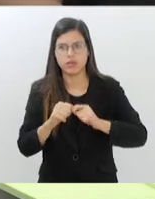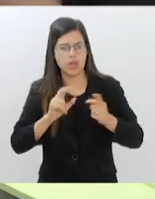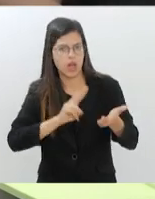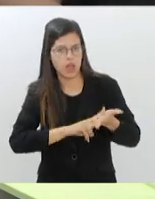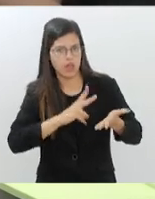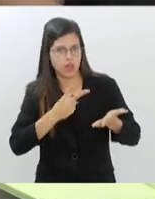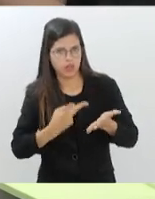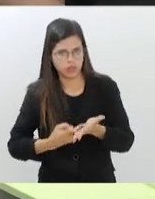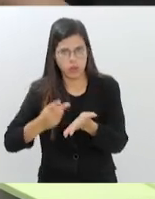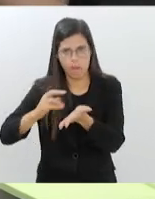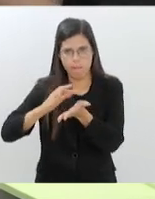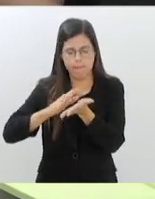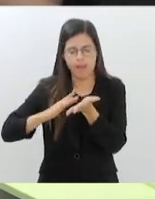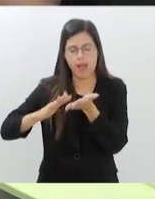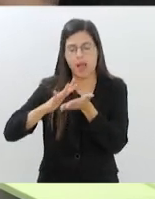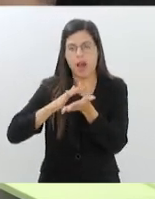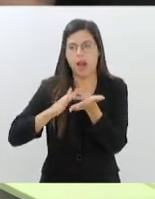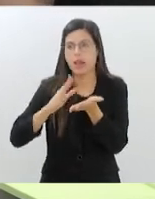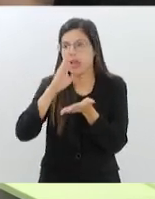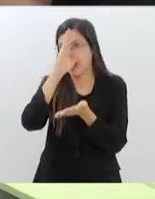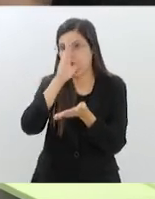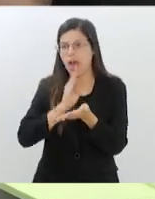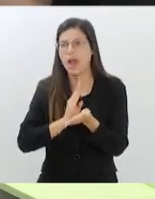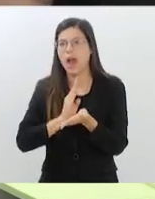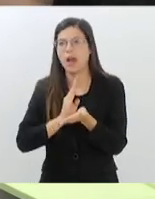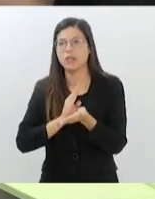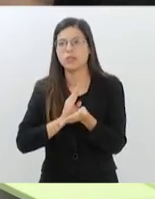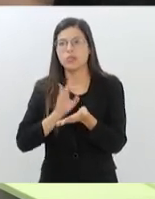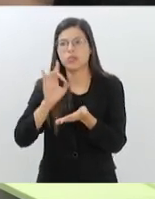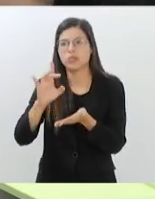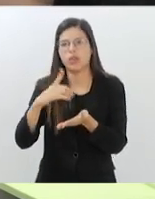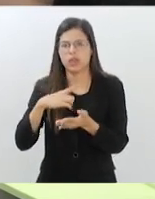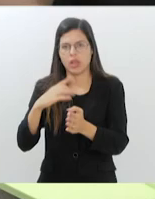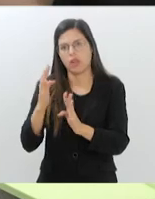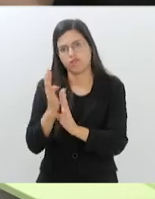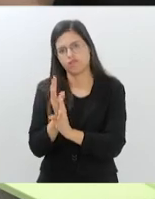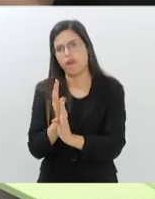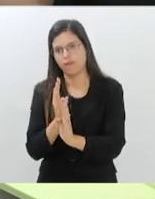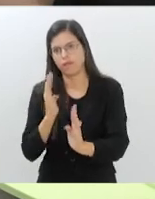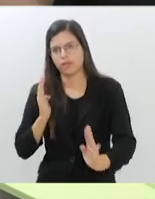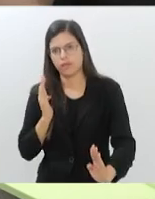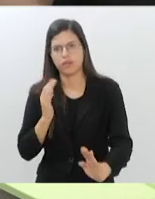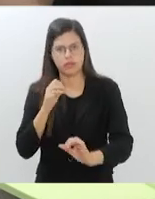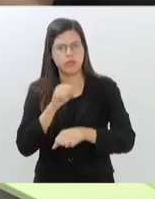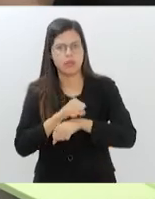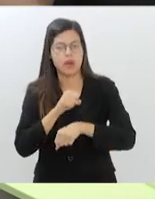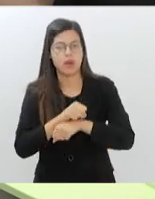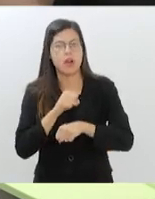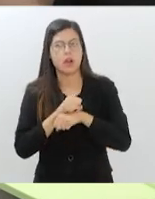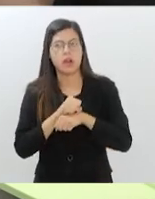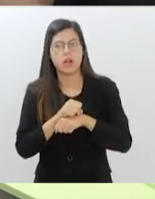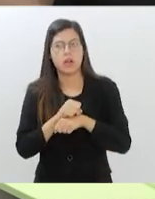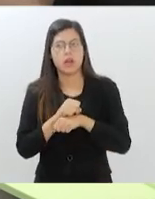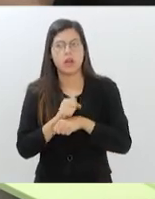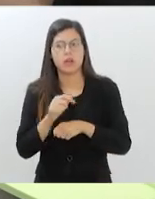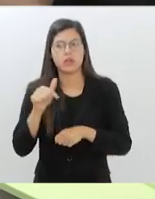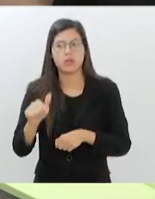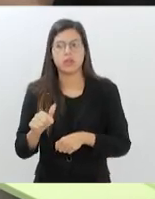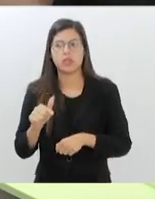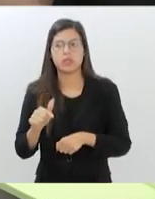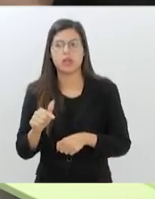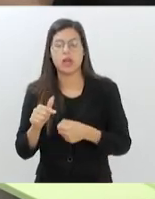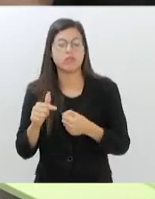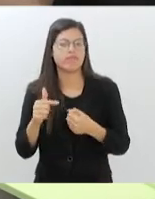pro brile gratuitamente apenas tem uma fila né e fazem e esse aqui eles estavam na